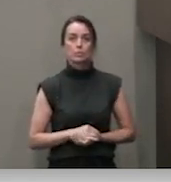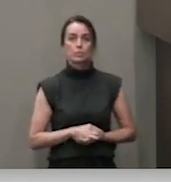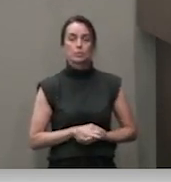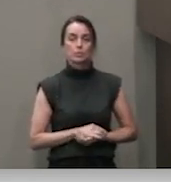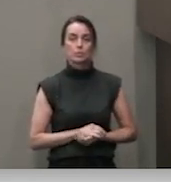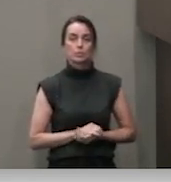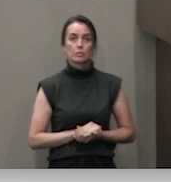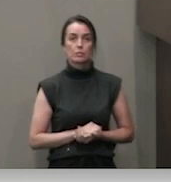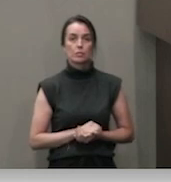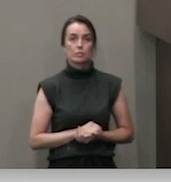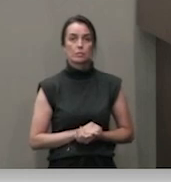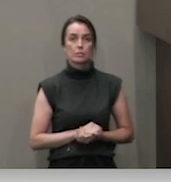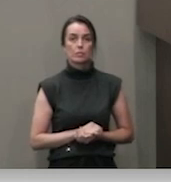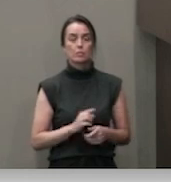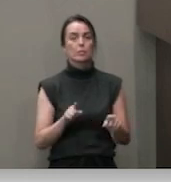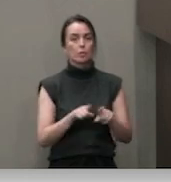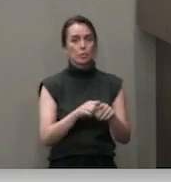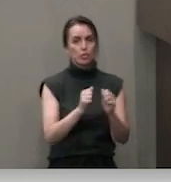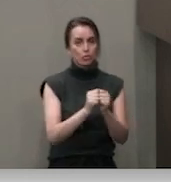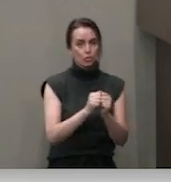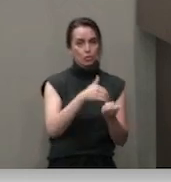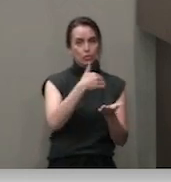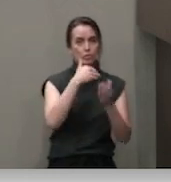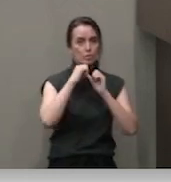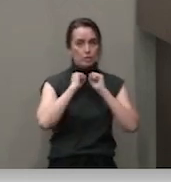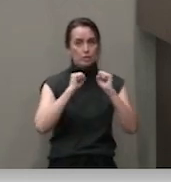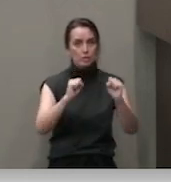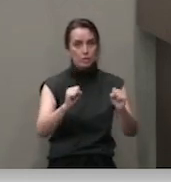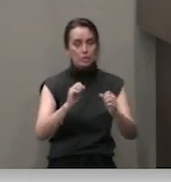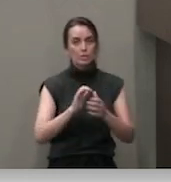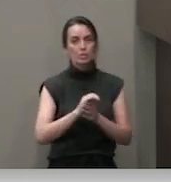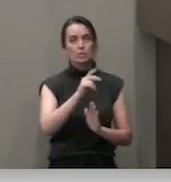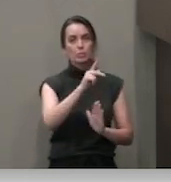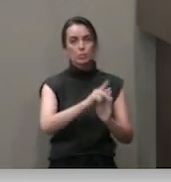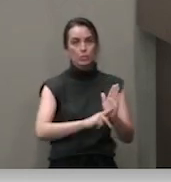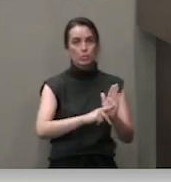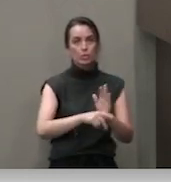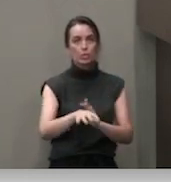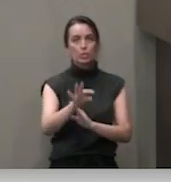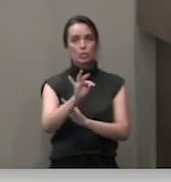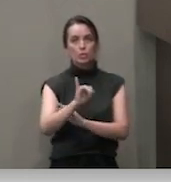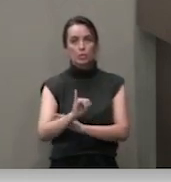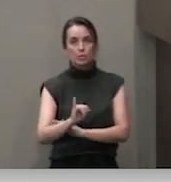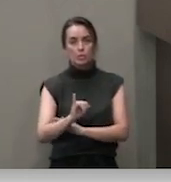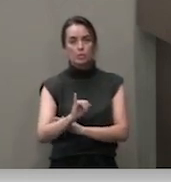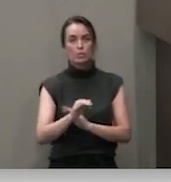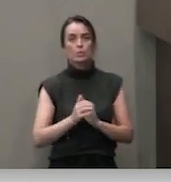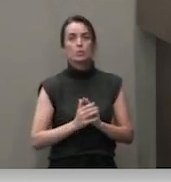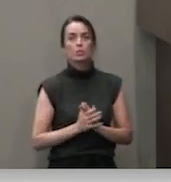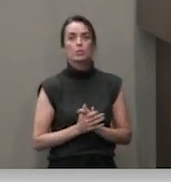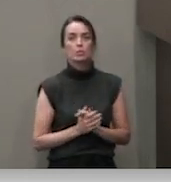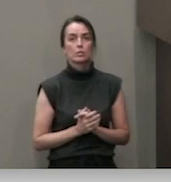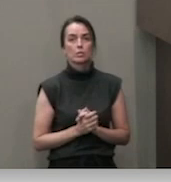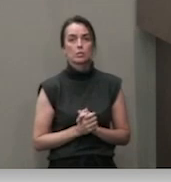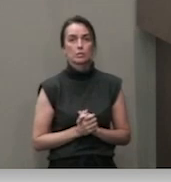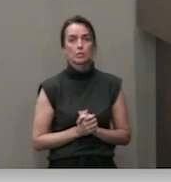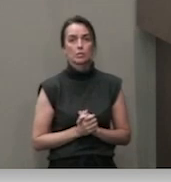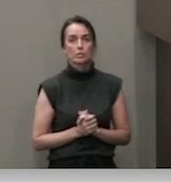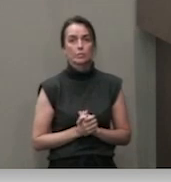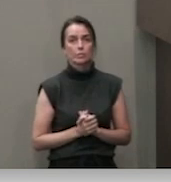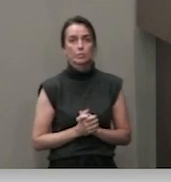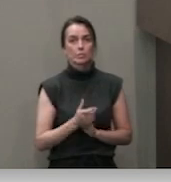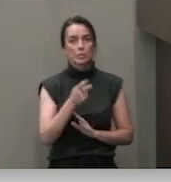incluído também a secretaria o protocolo o Ti eh eu estou